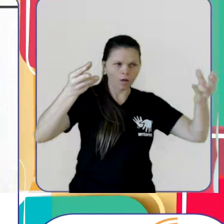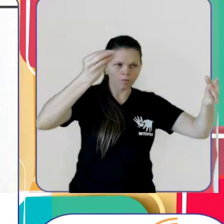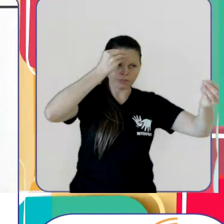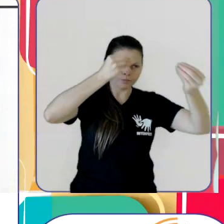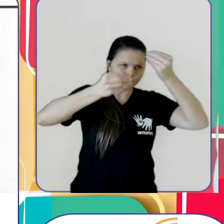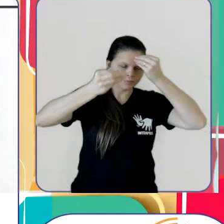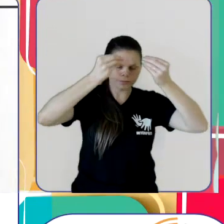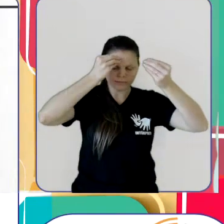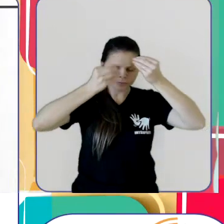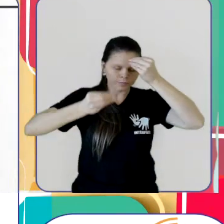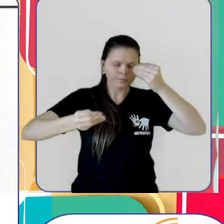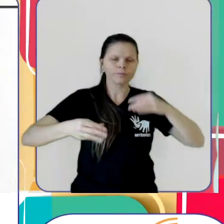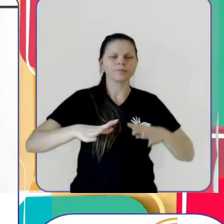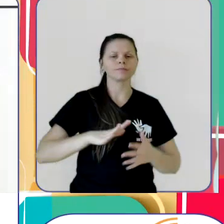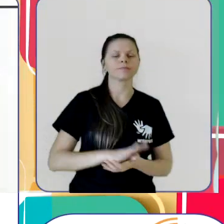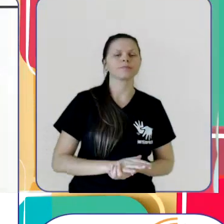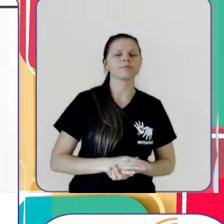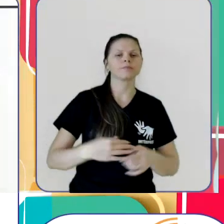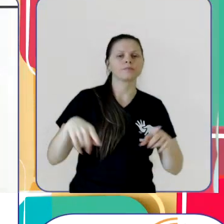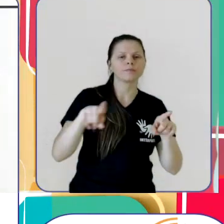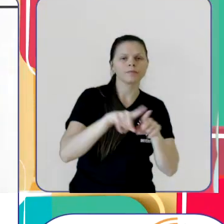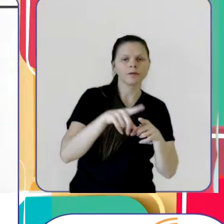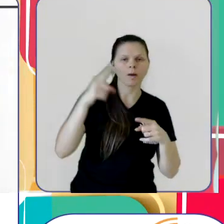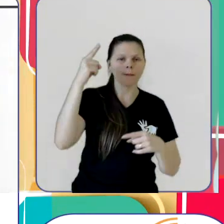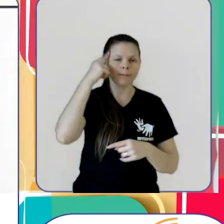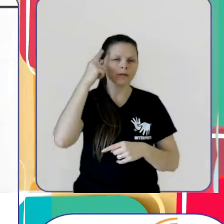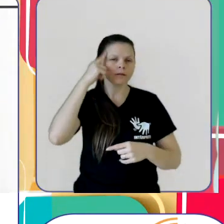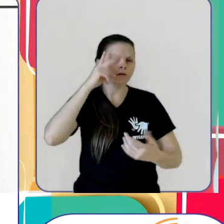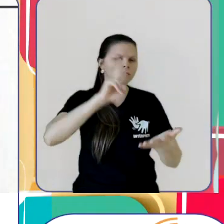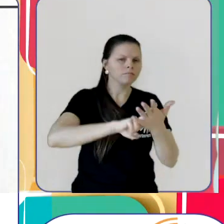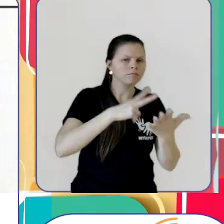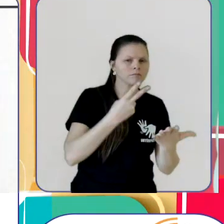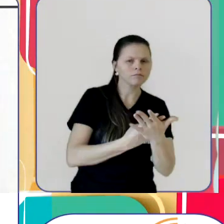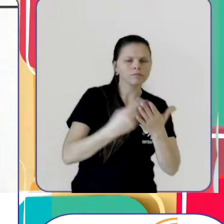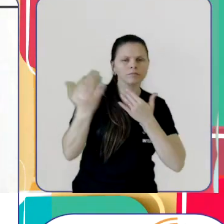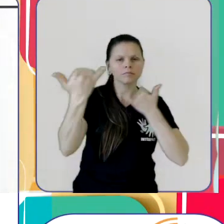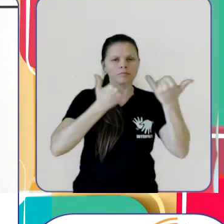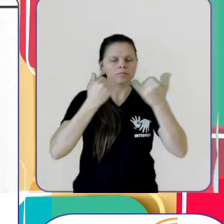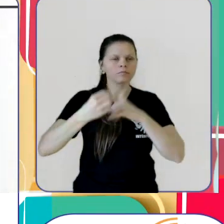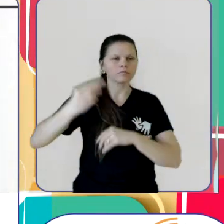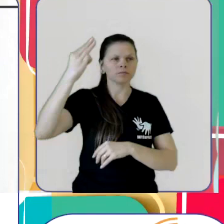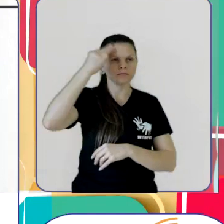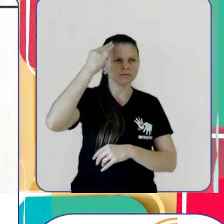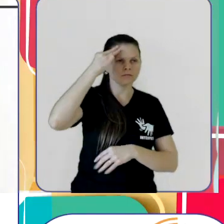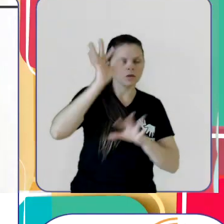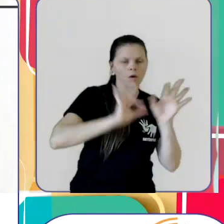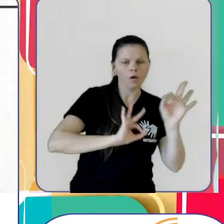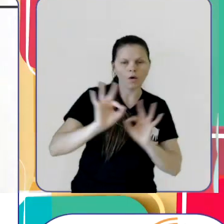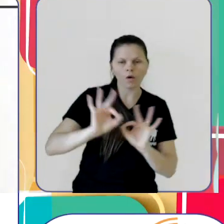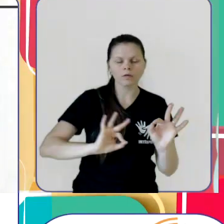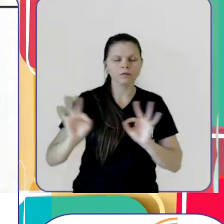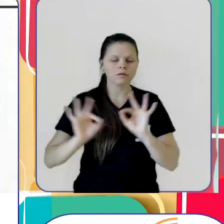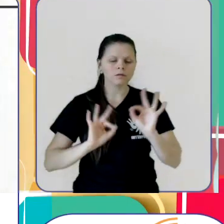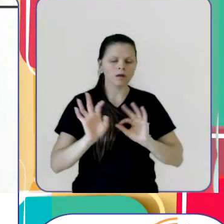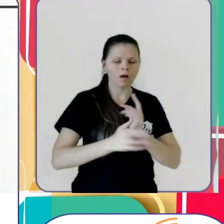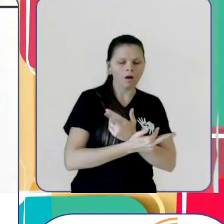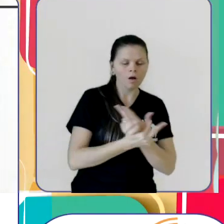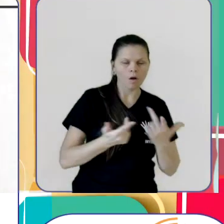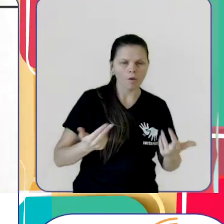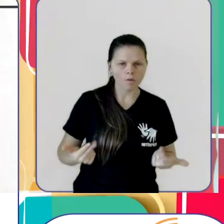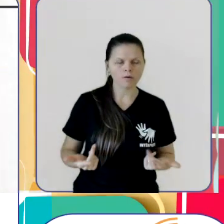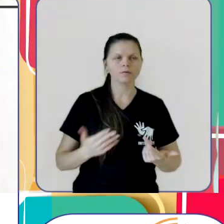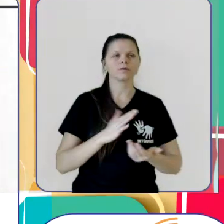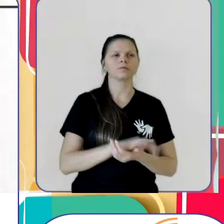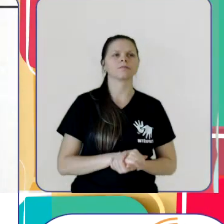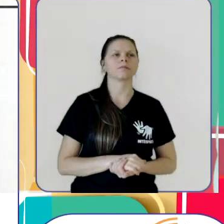funções sensoriais, associar e interpretar informações, a memória e ordenar ações. Então, esses